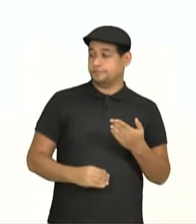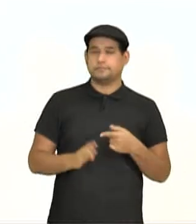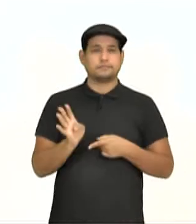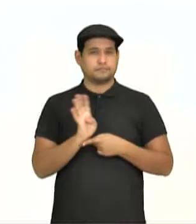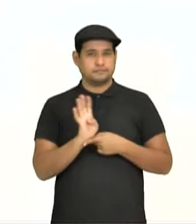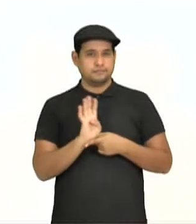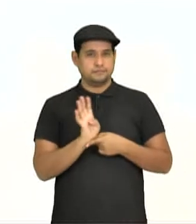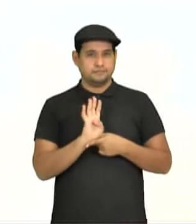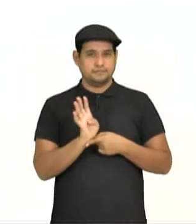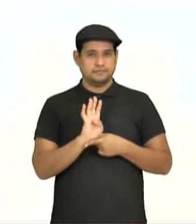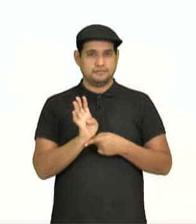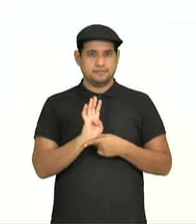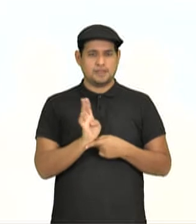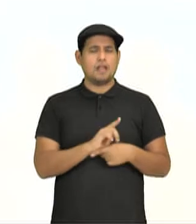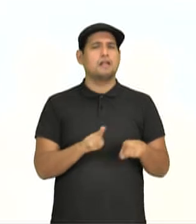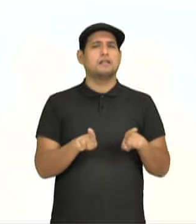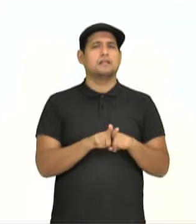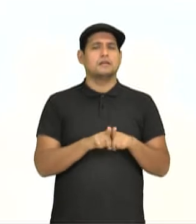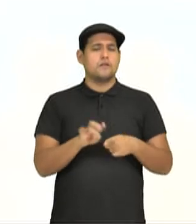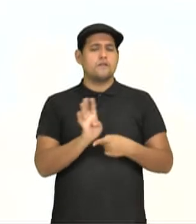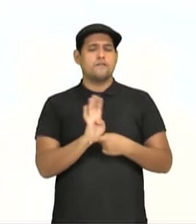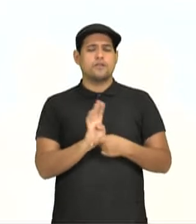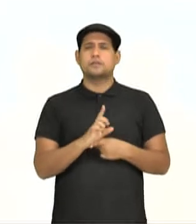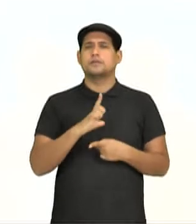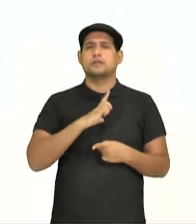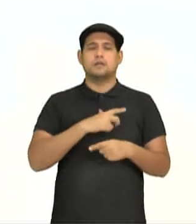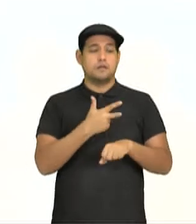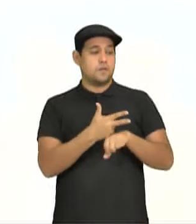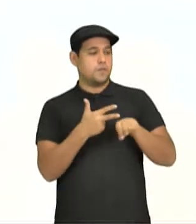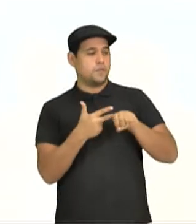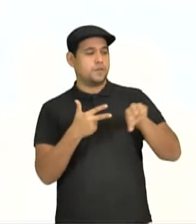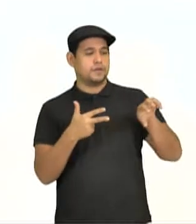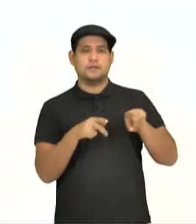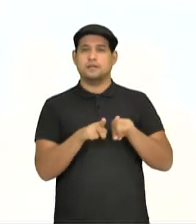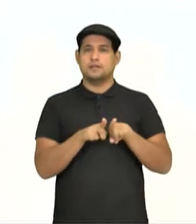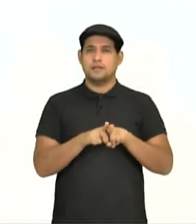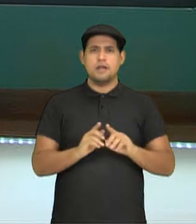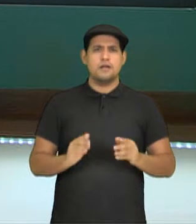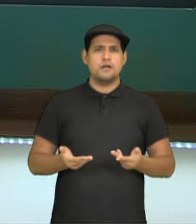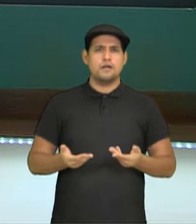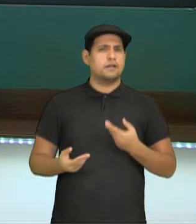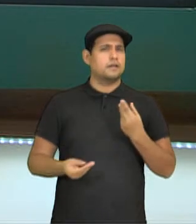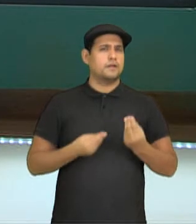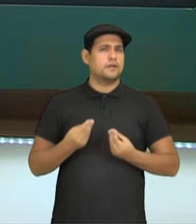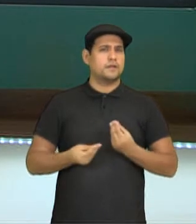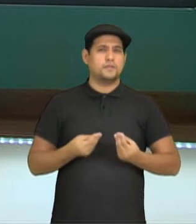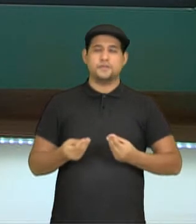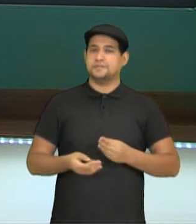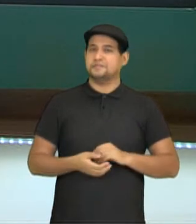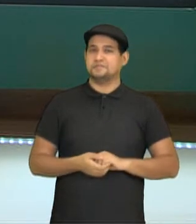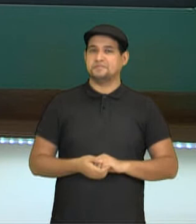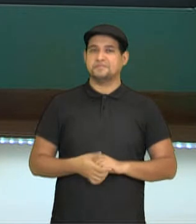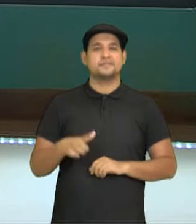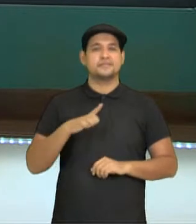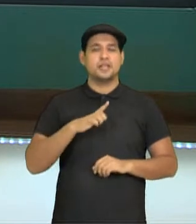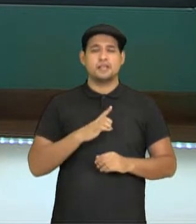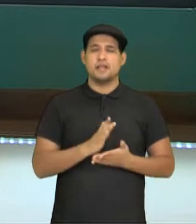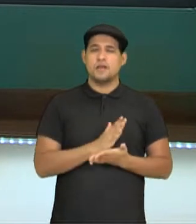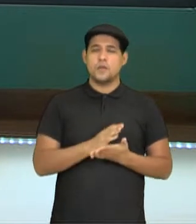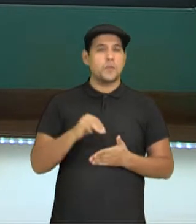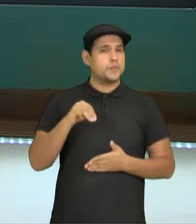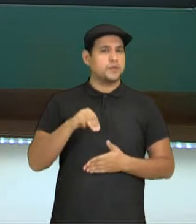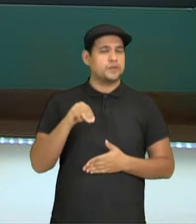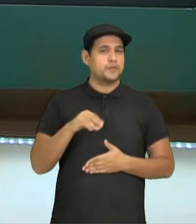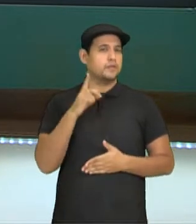filme e os filmes que são produzidos atualmente? Então, você tem alguns minutos aí